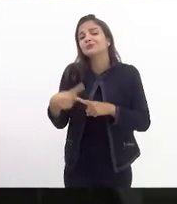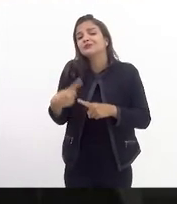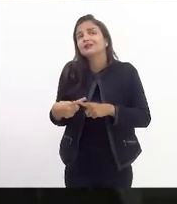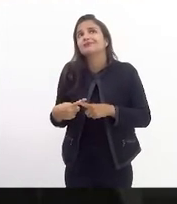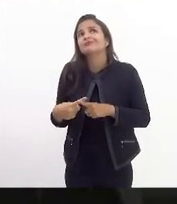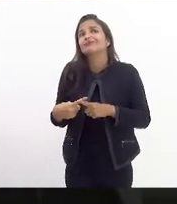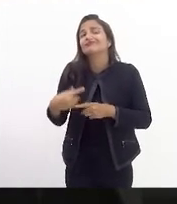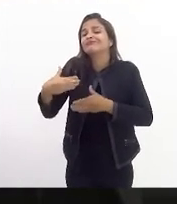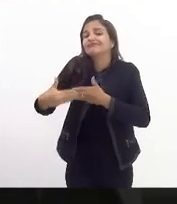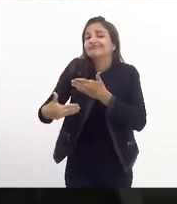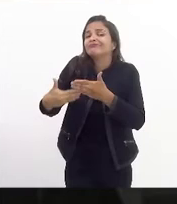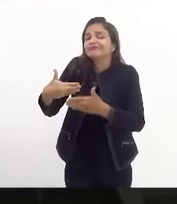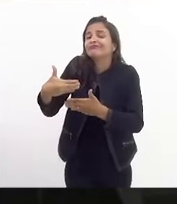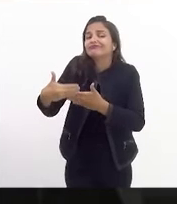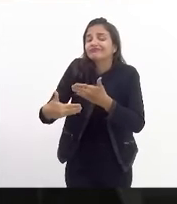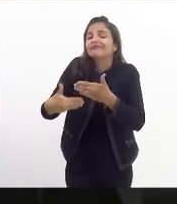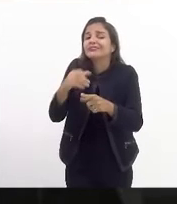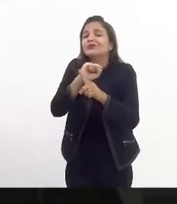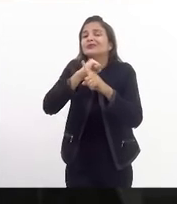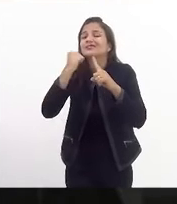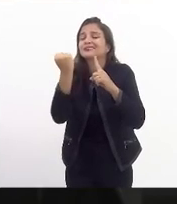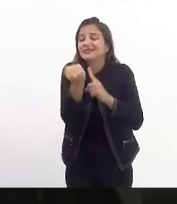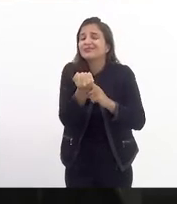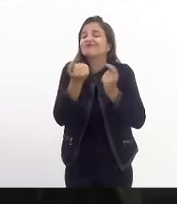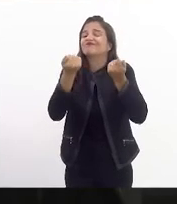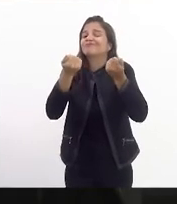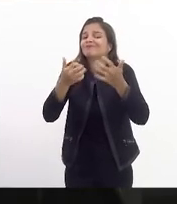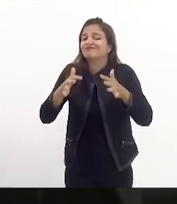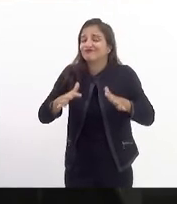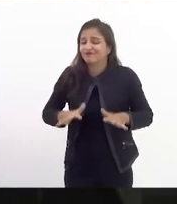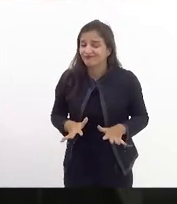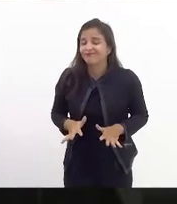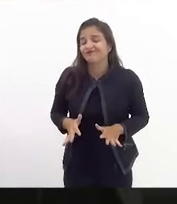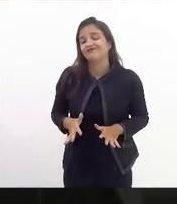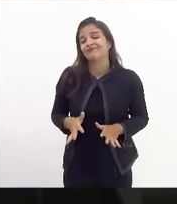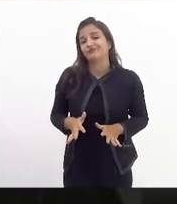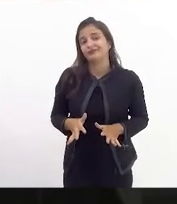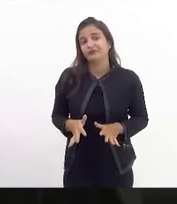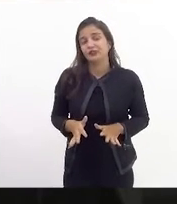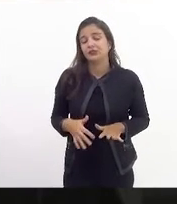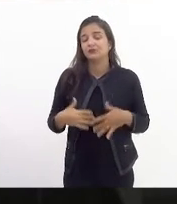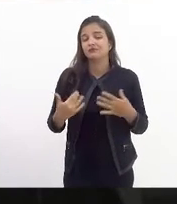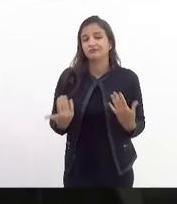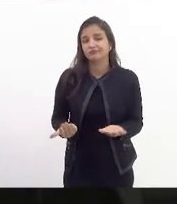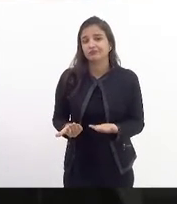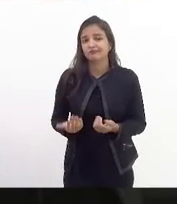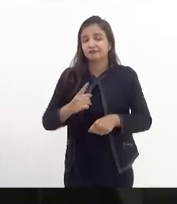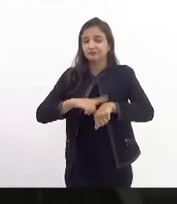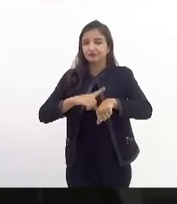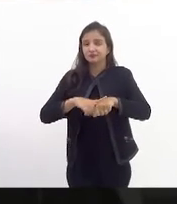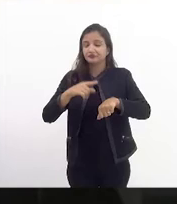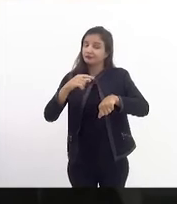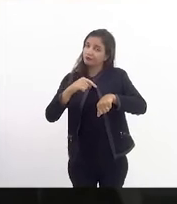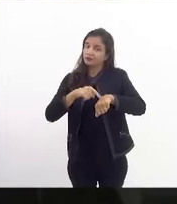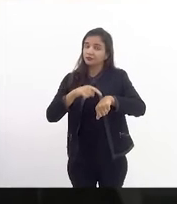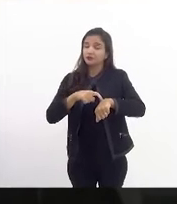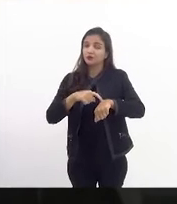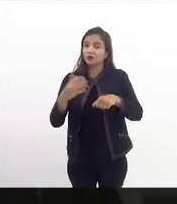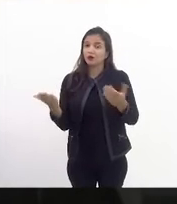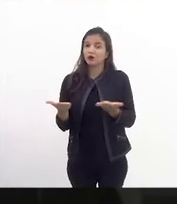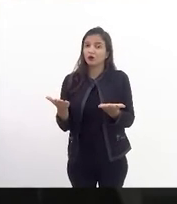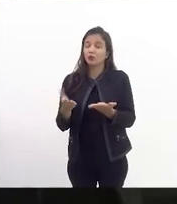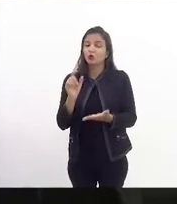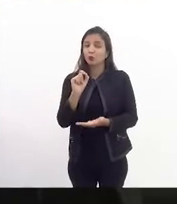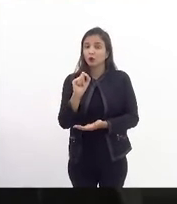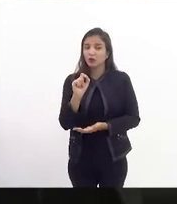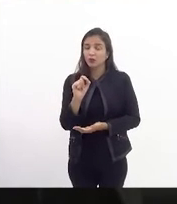geral da sociedade. Então, é um momento, no meu entendimento,